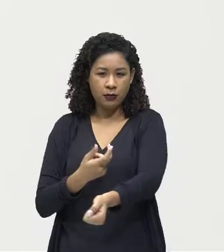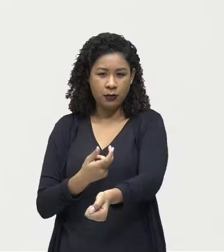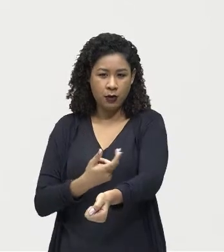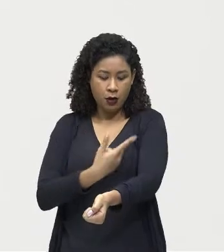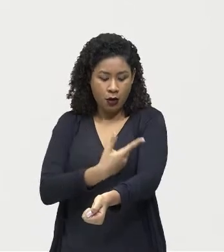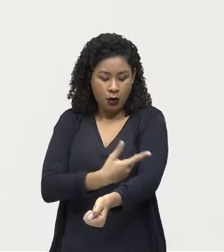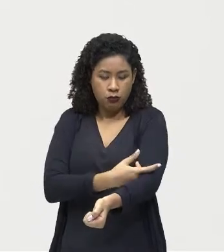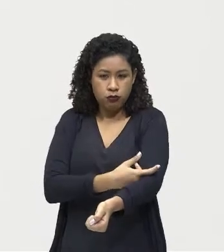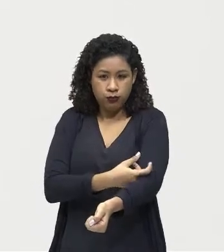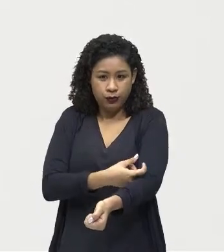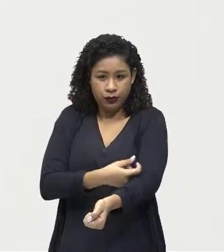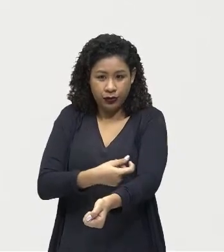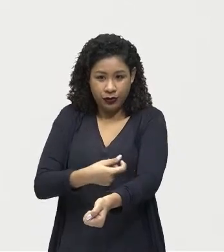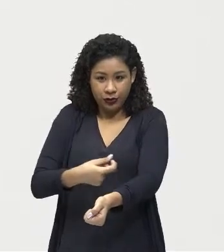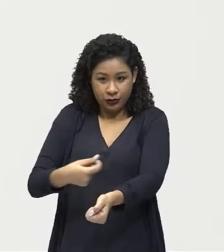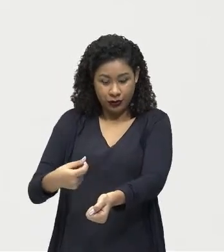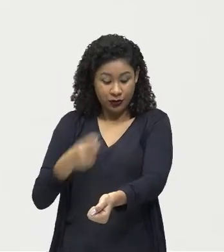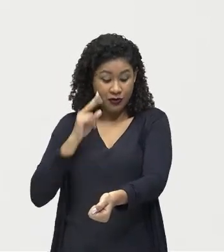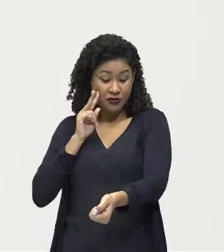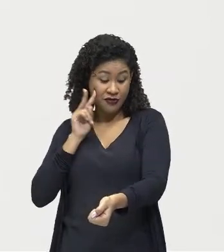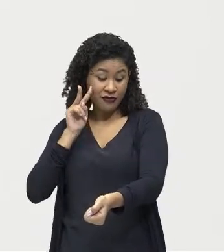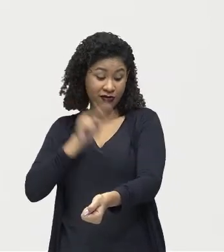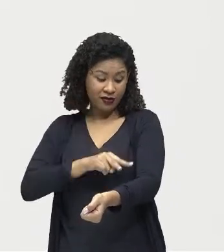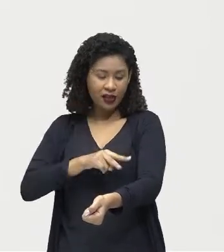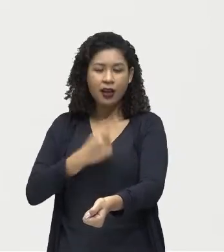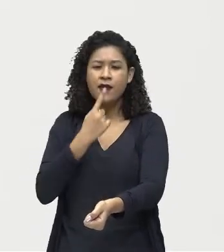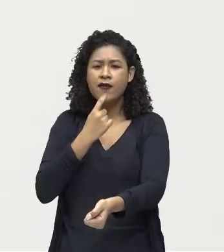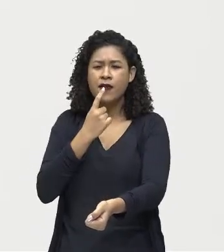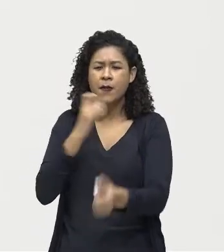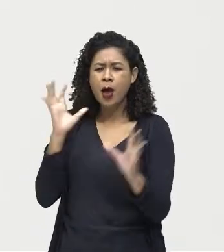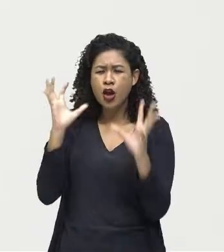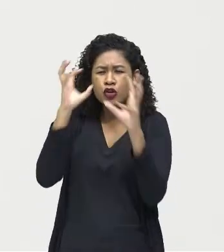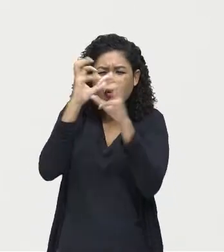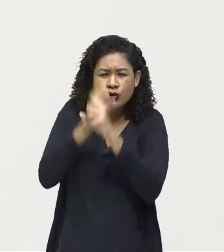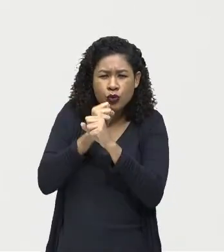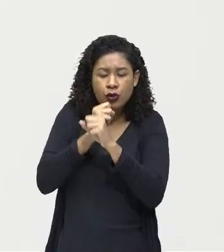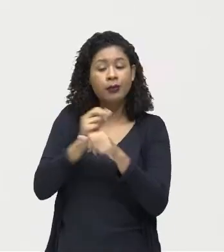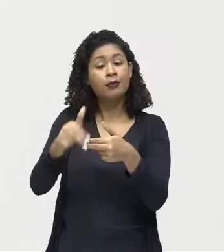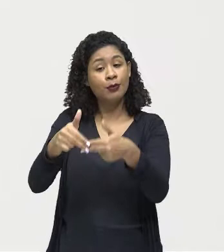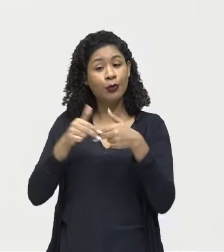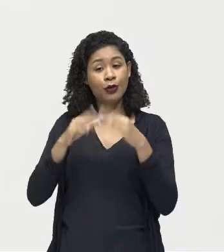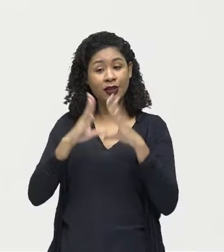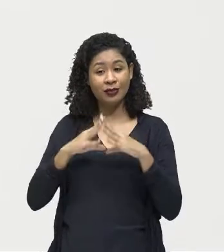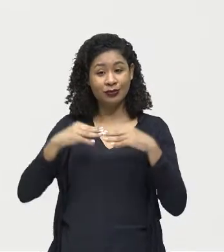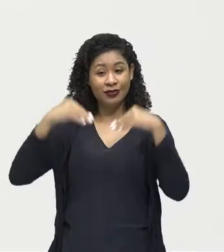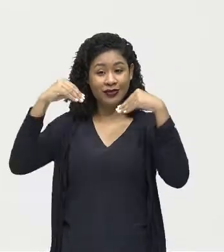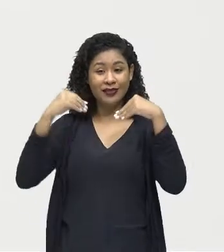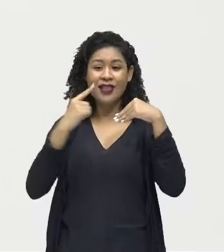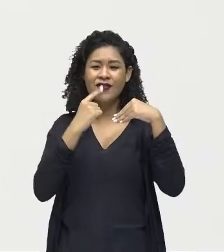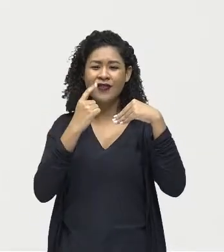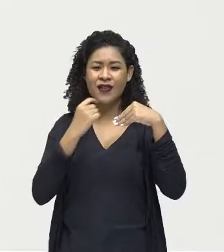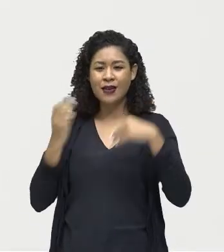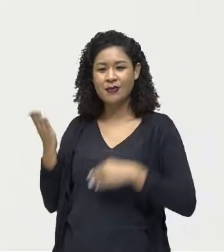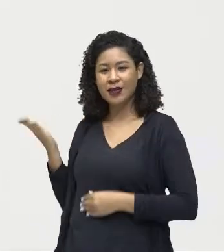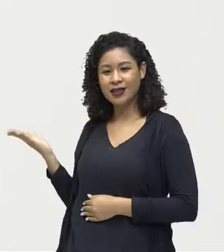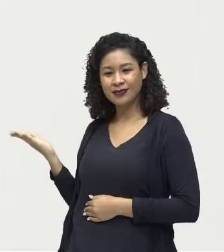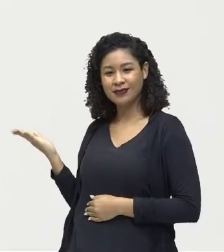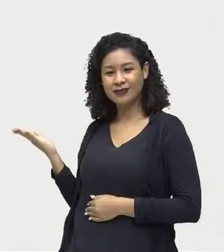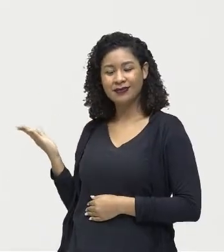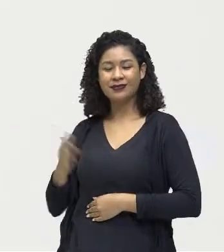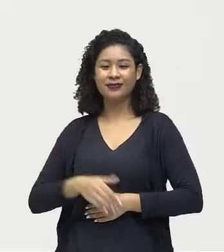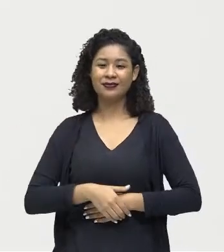escuro, justamente devido à presença aqui, ó, dessas hemácias que compõem o nosso sangue. Além